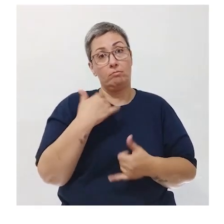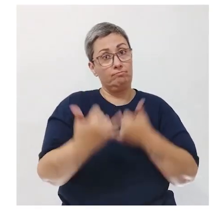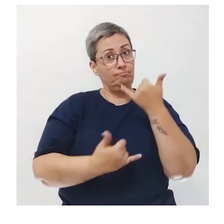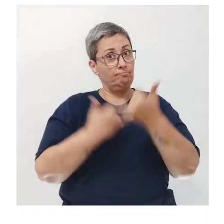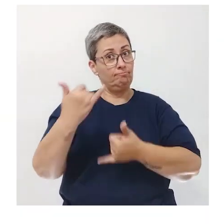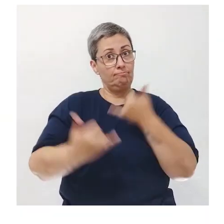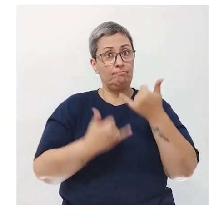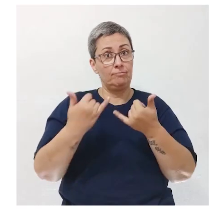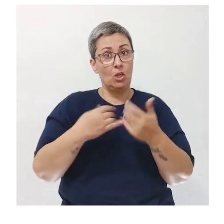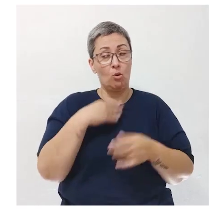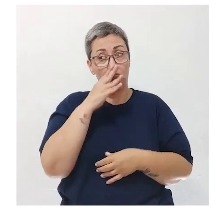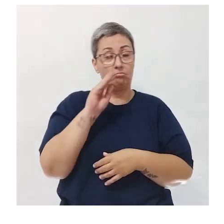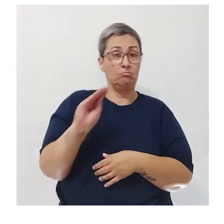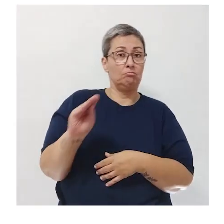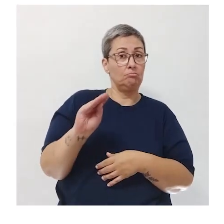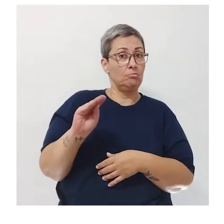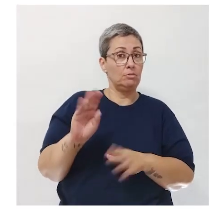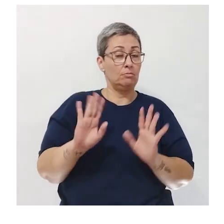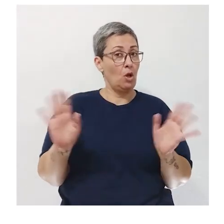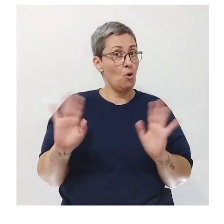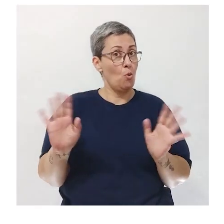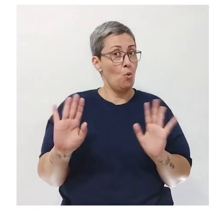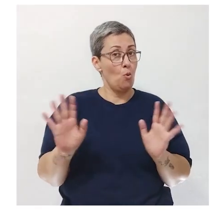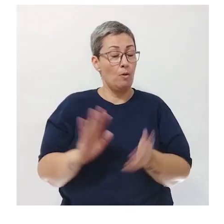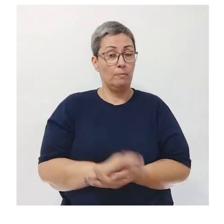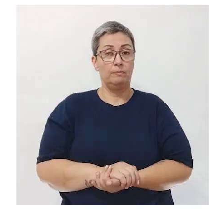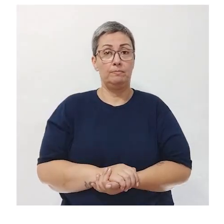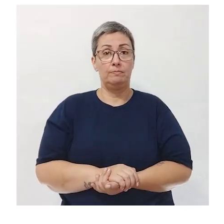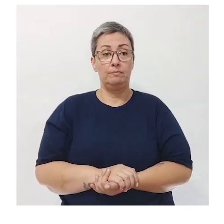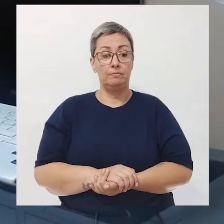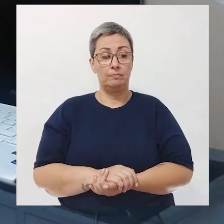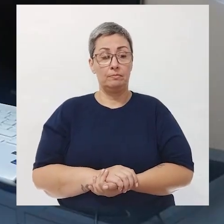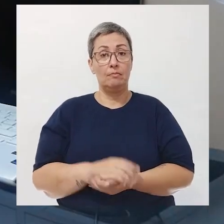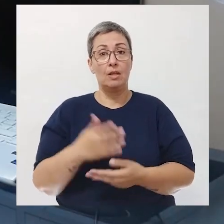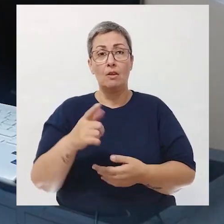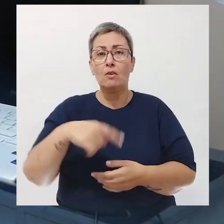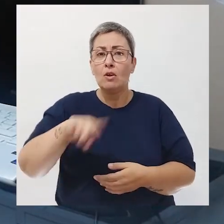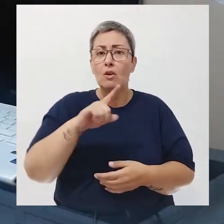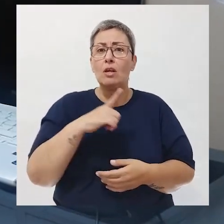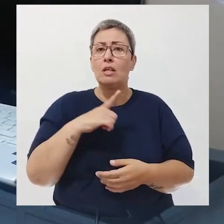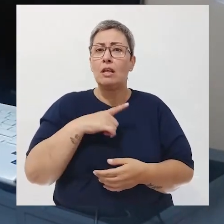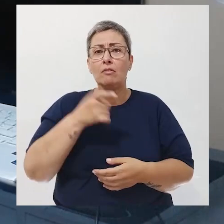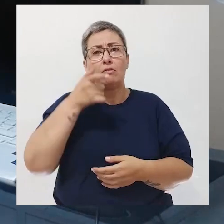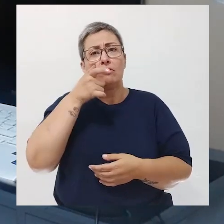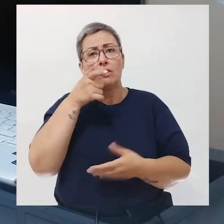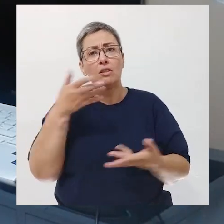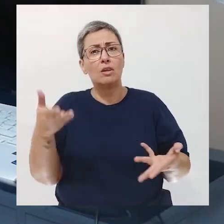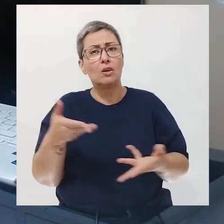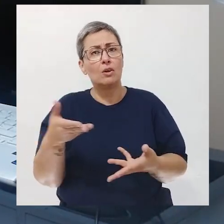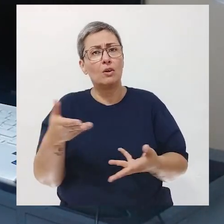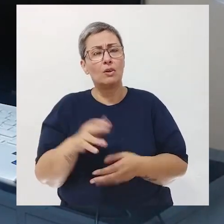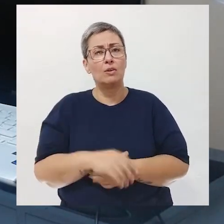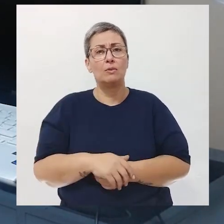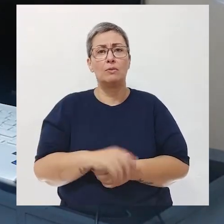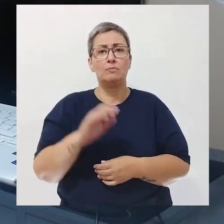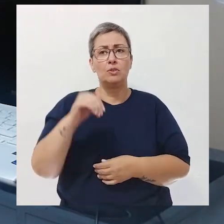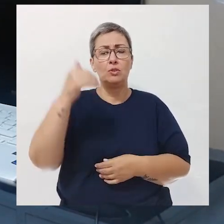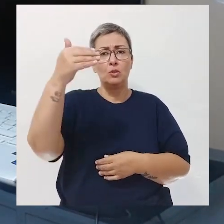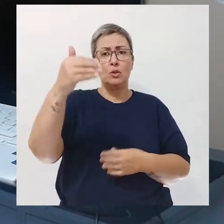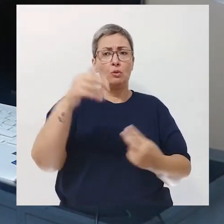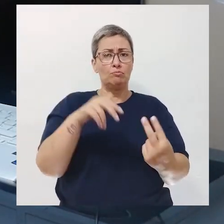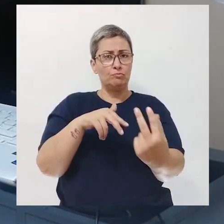podemos brincar ou desmerecer esse ser invisível. Então, você que está me assistindo aí,